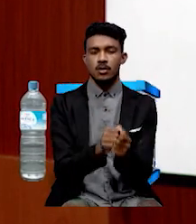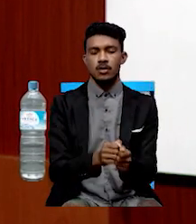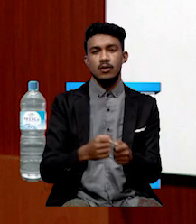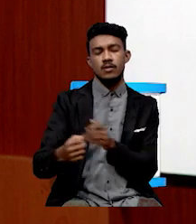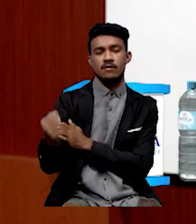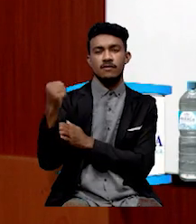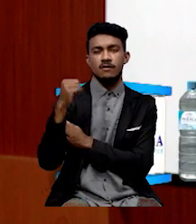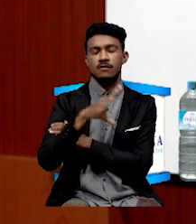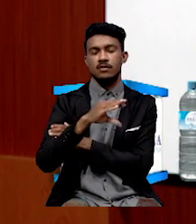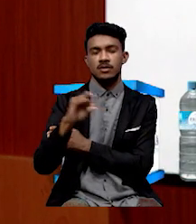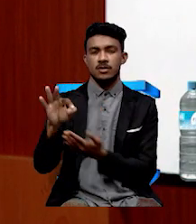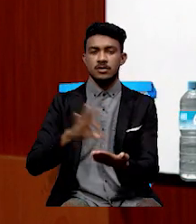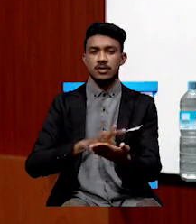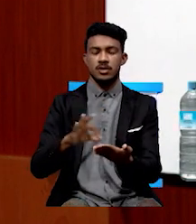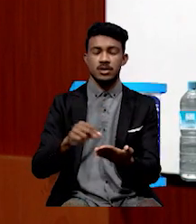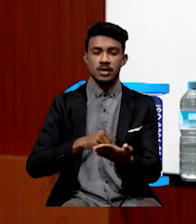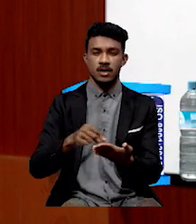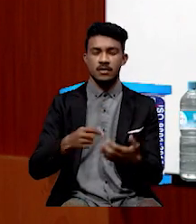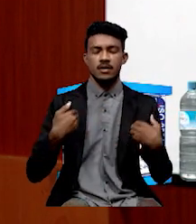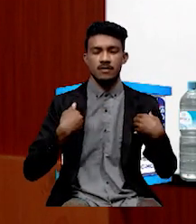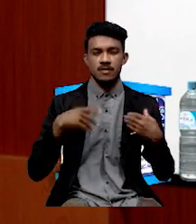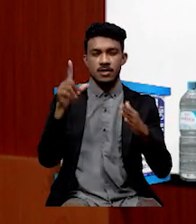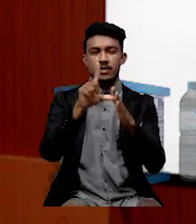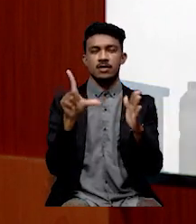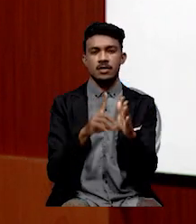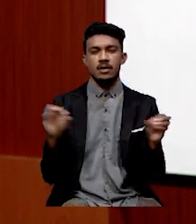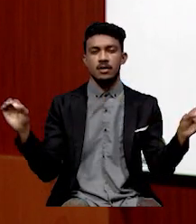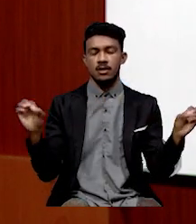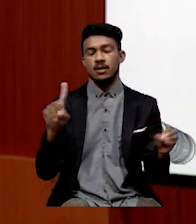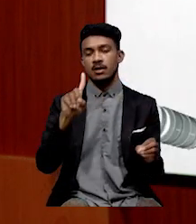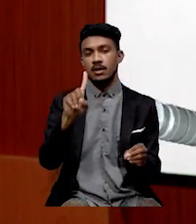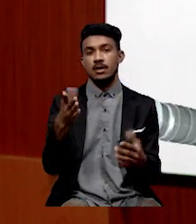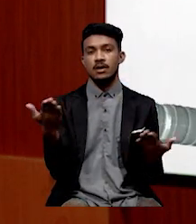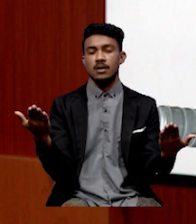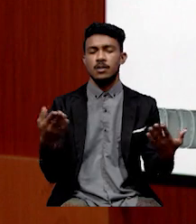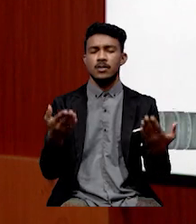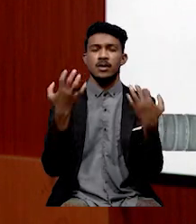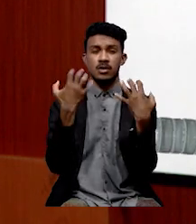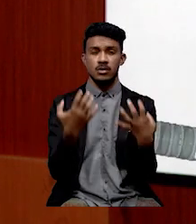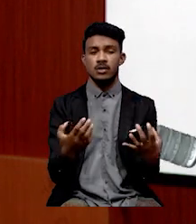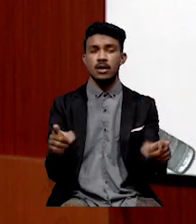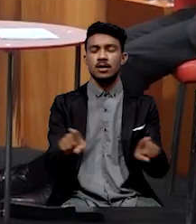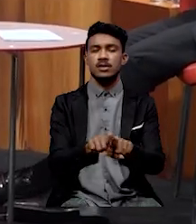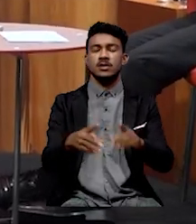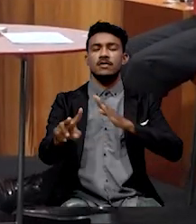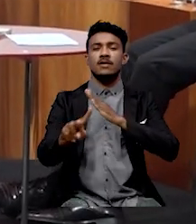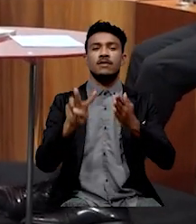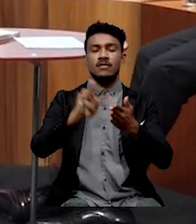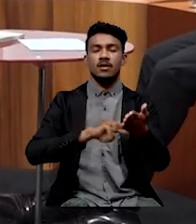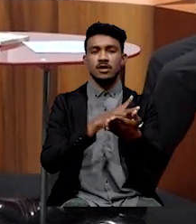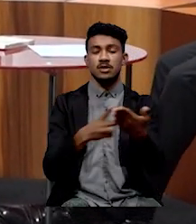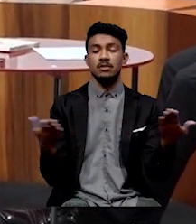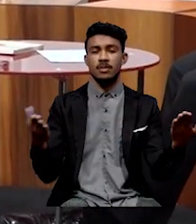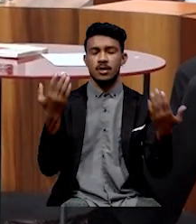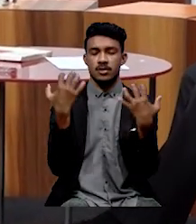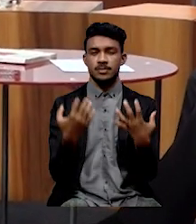que la escreve ir constituição. Ida ne boa tida be que grave, violação de be que grave. Presidente